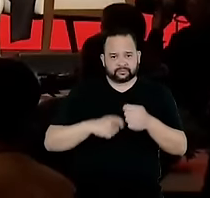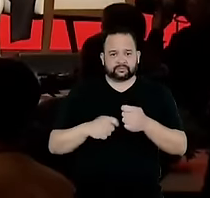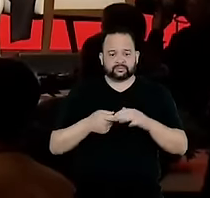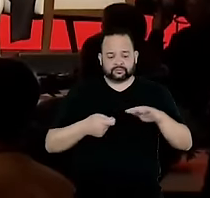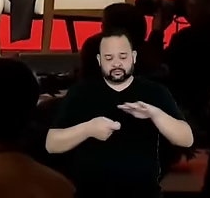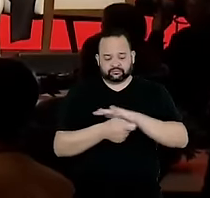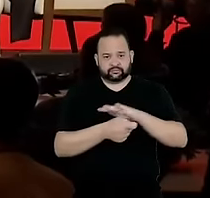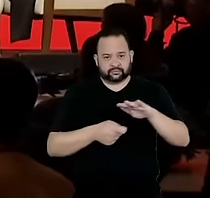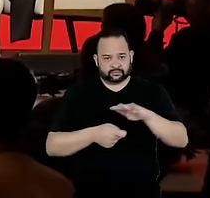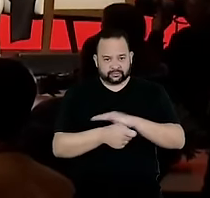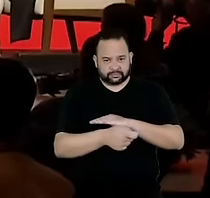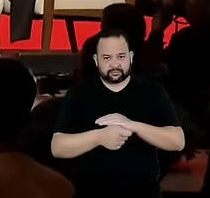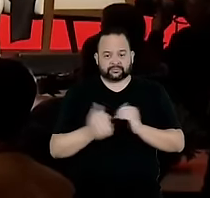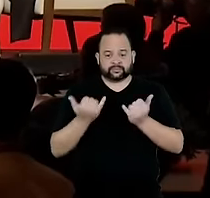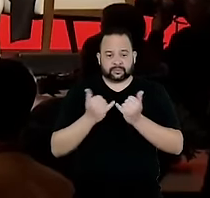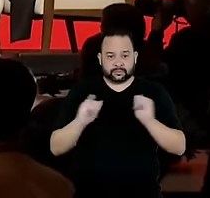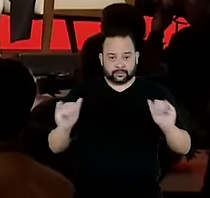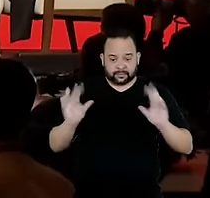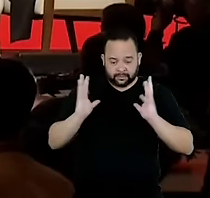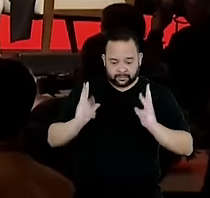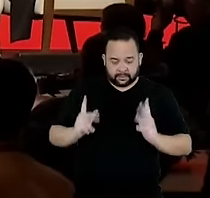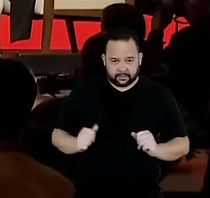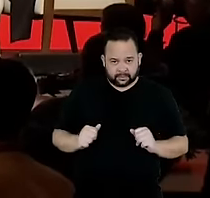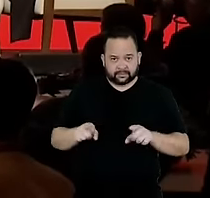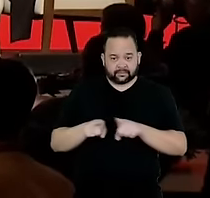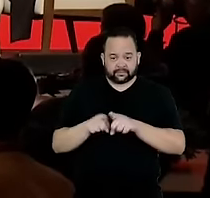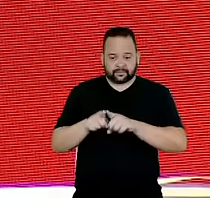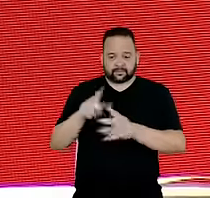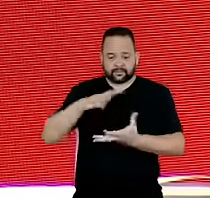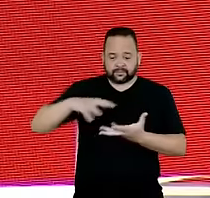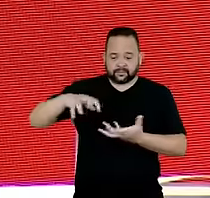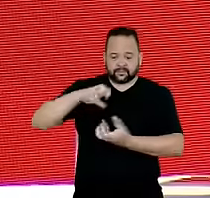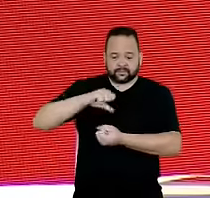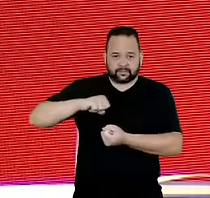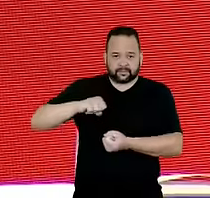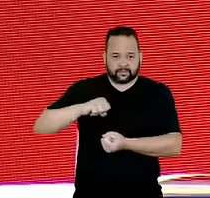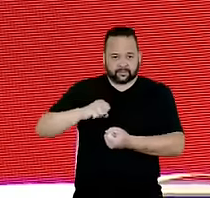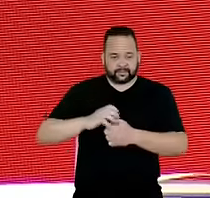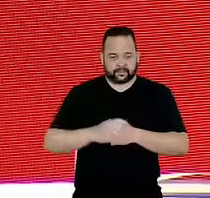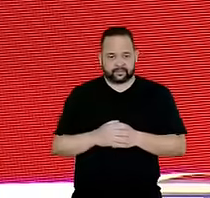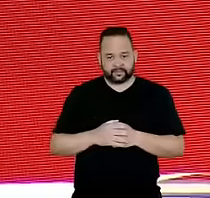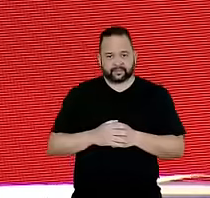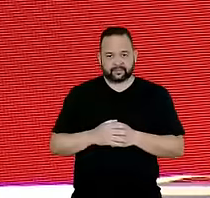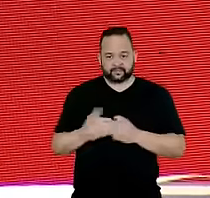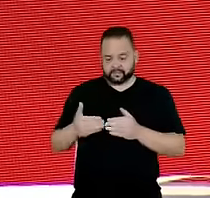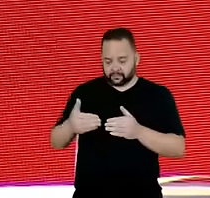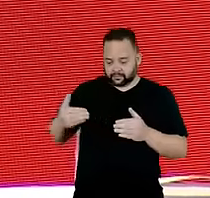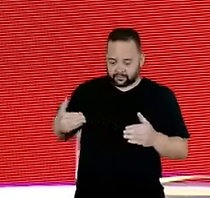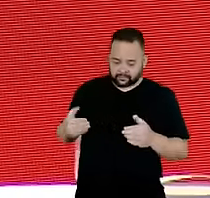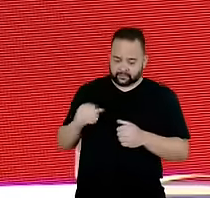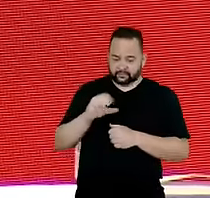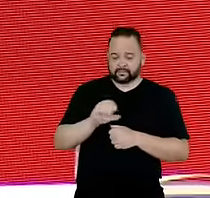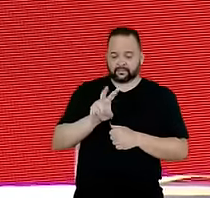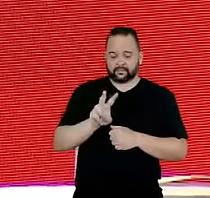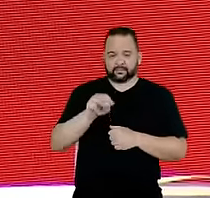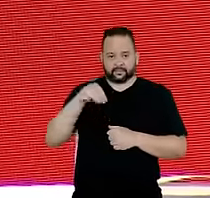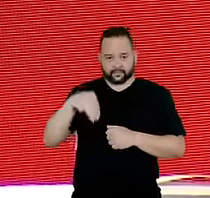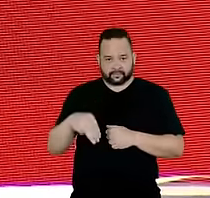verdes sustentáveis e assim por diante e recentemente a cvm eh emitiu a resolução